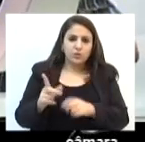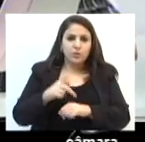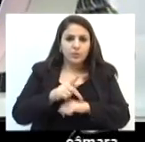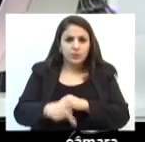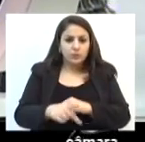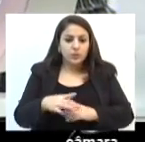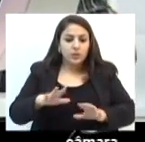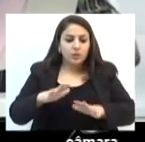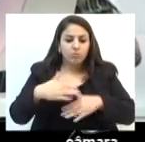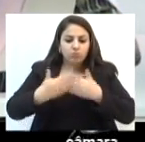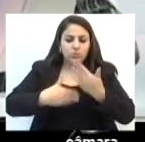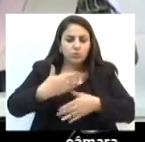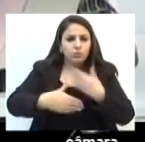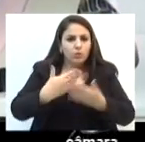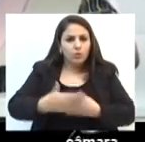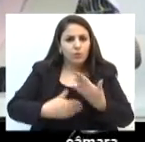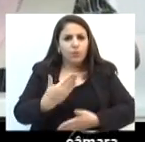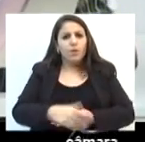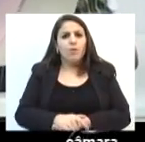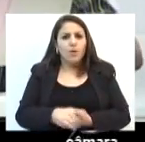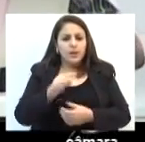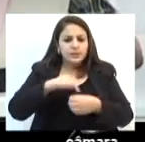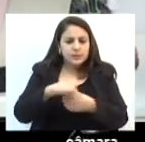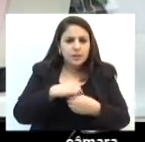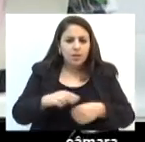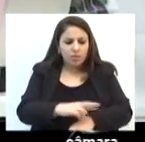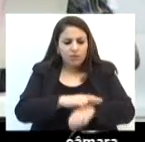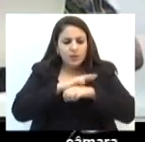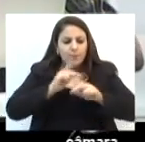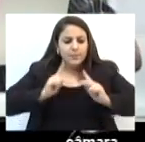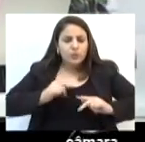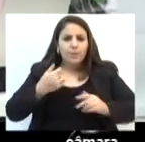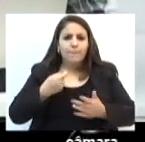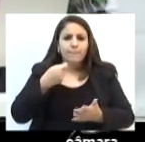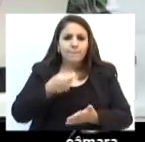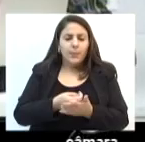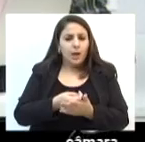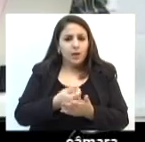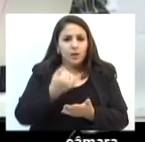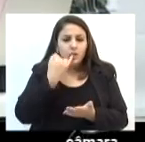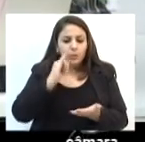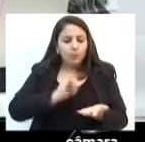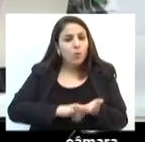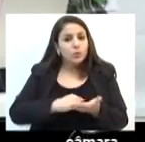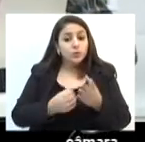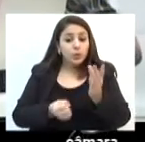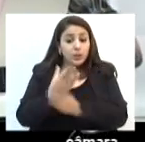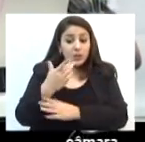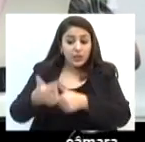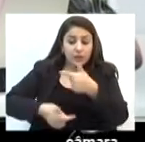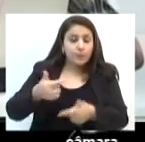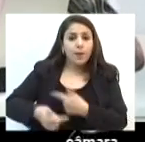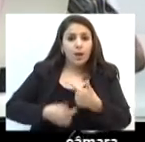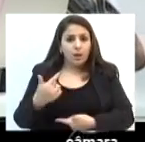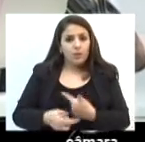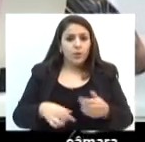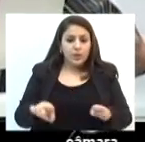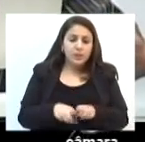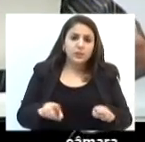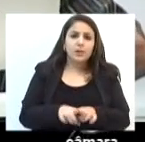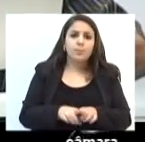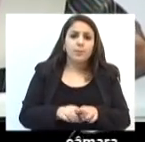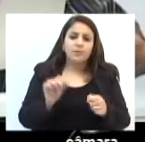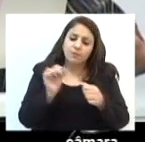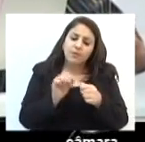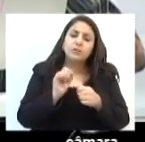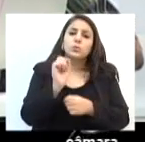que fez o crescimento dessa cidade, para defender aquele que paga imposto, que gera emprego, e que fomenta essa cidade ser a maior